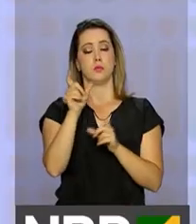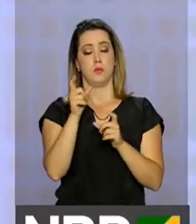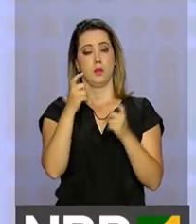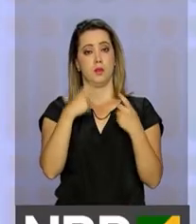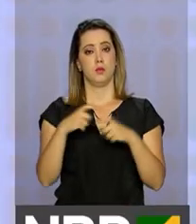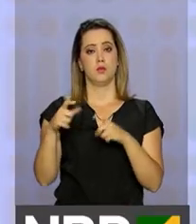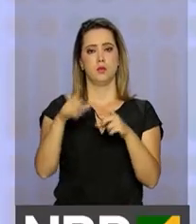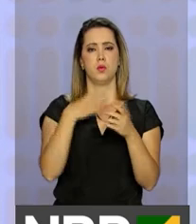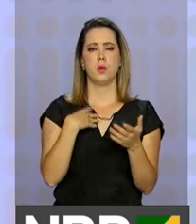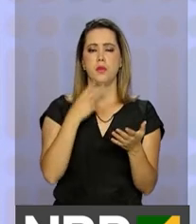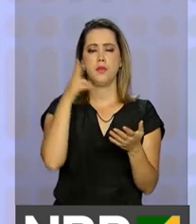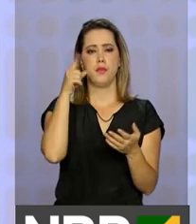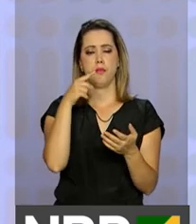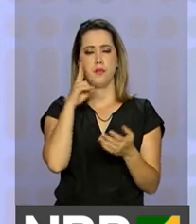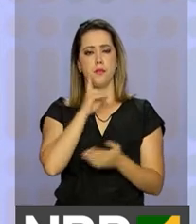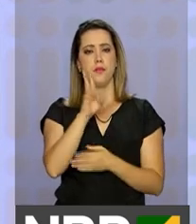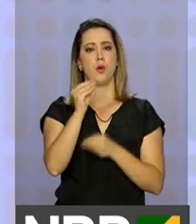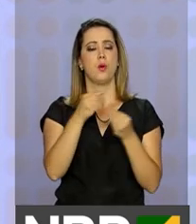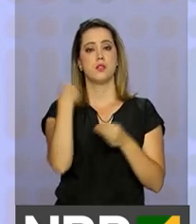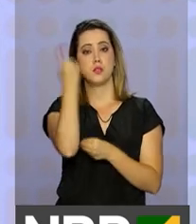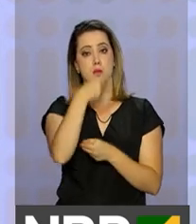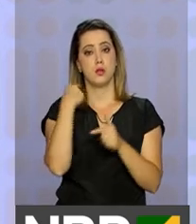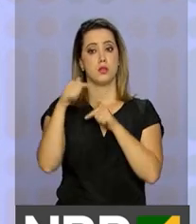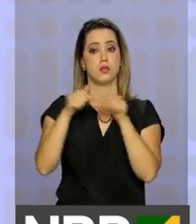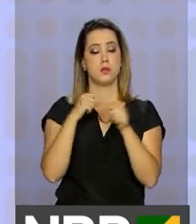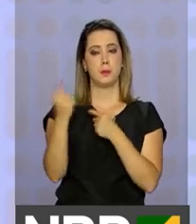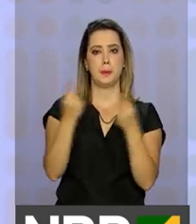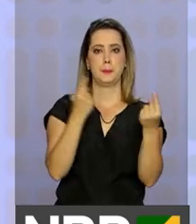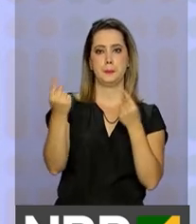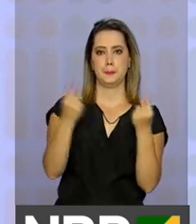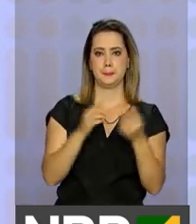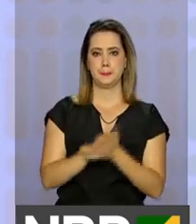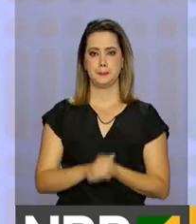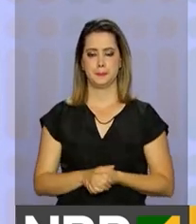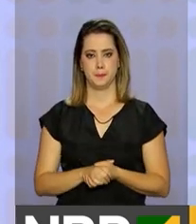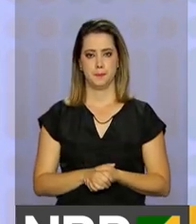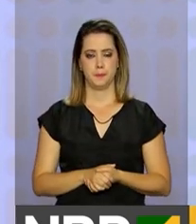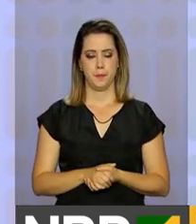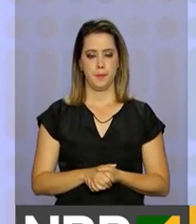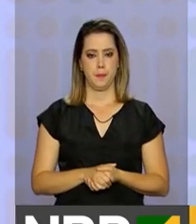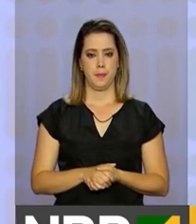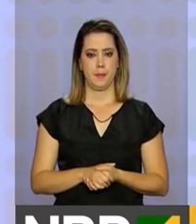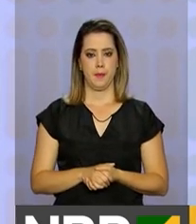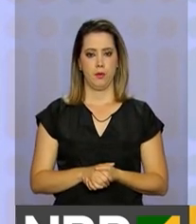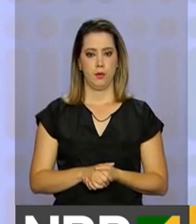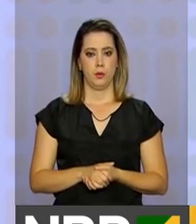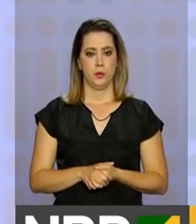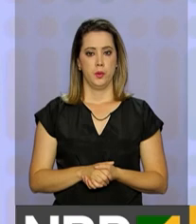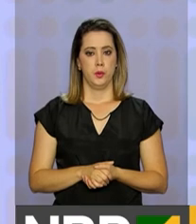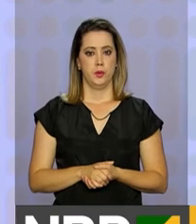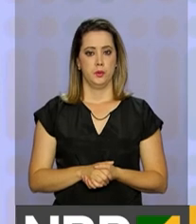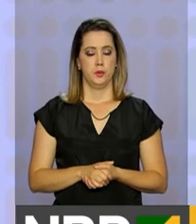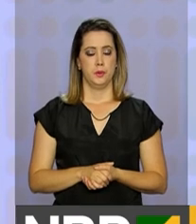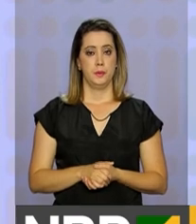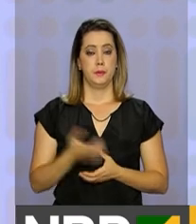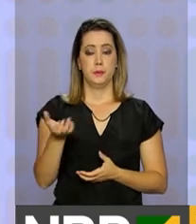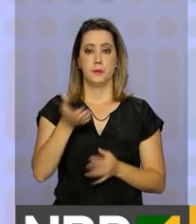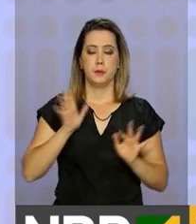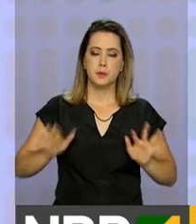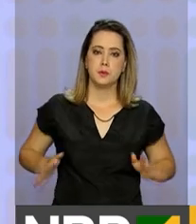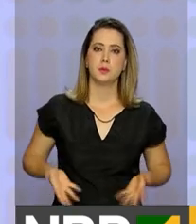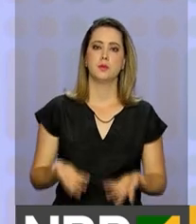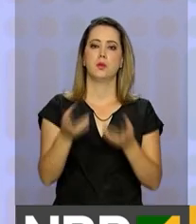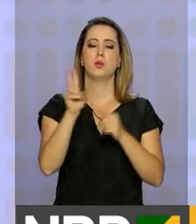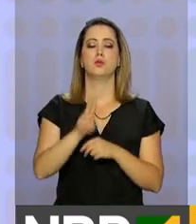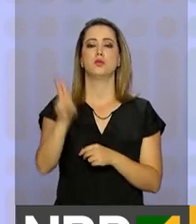e registrar as horas de atividades dos cidadãos. Queremos estimular a utilização de espaços públicos para